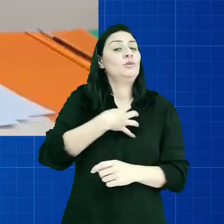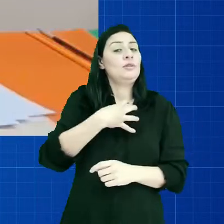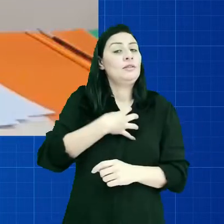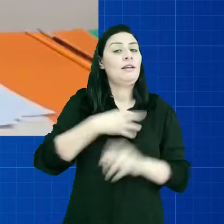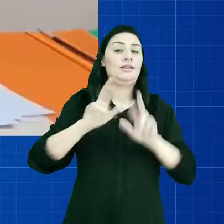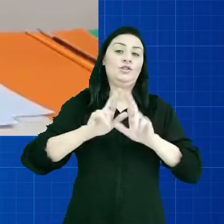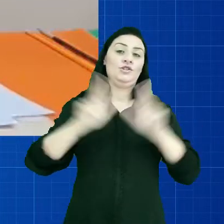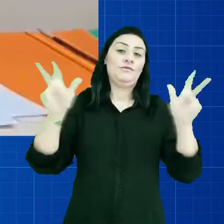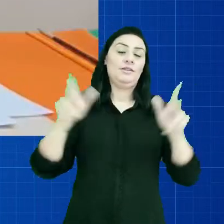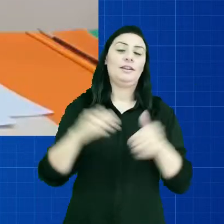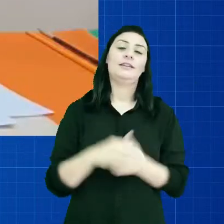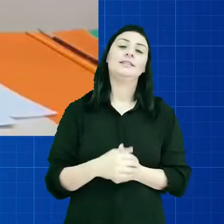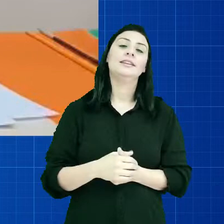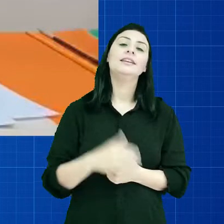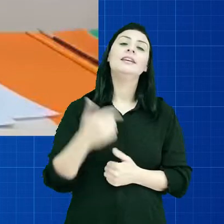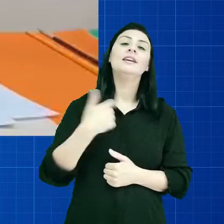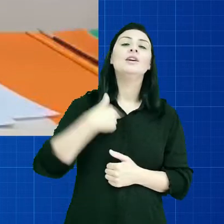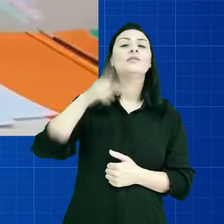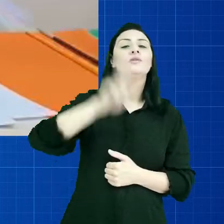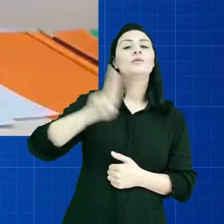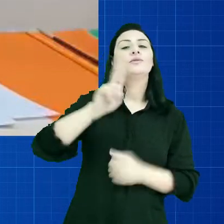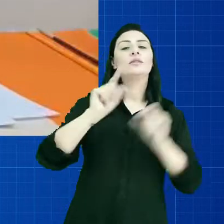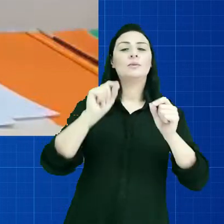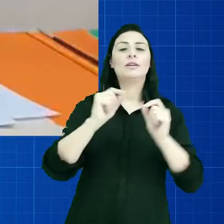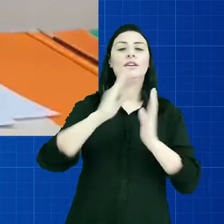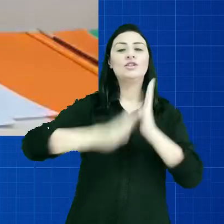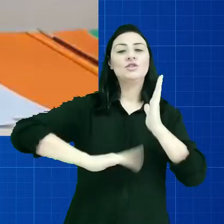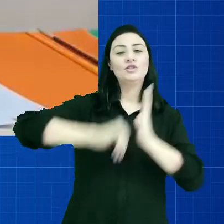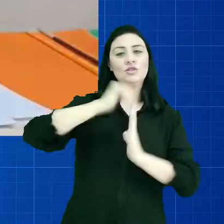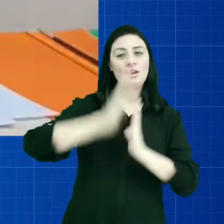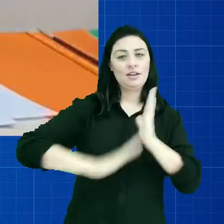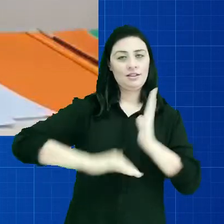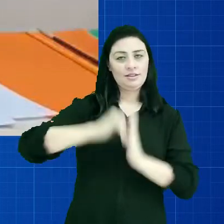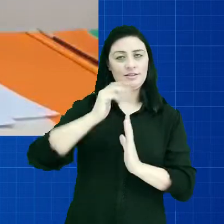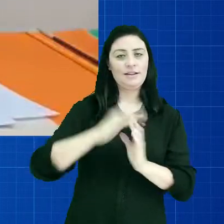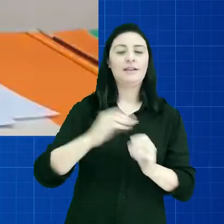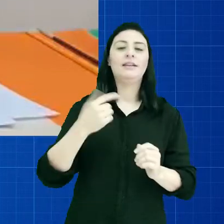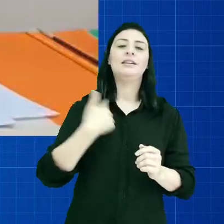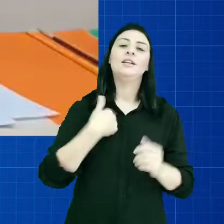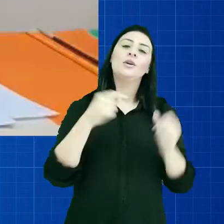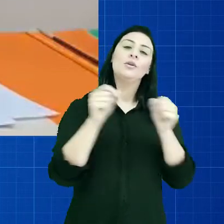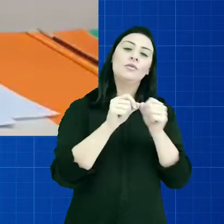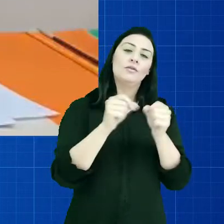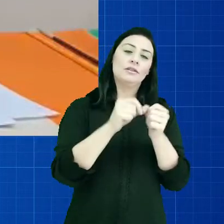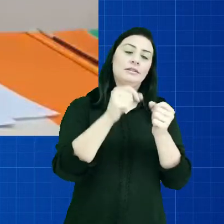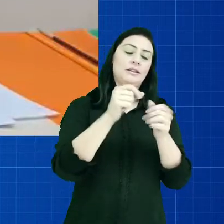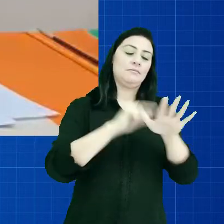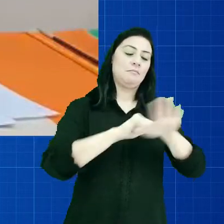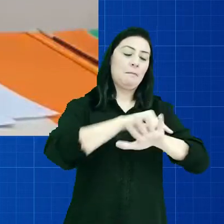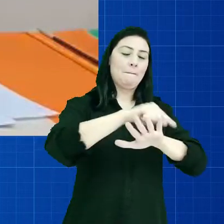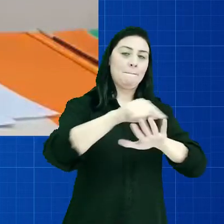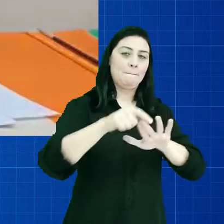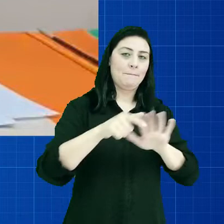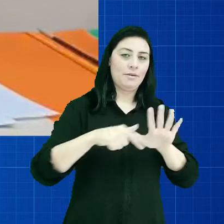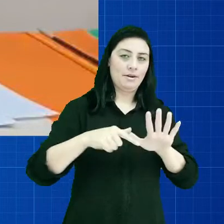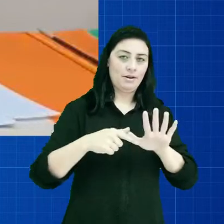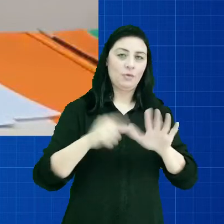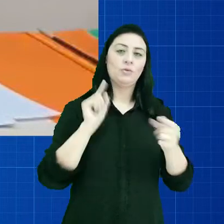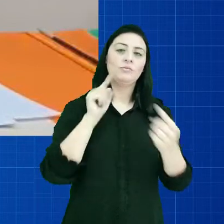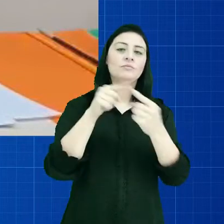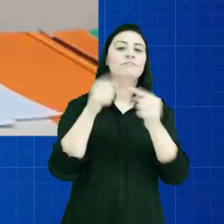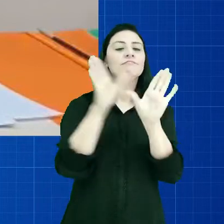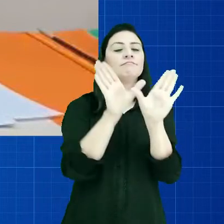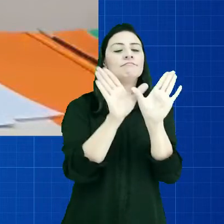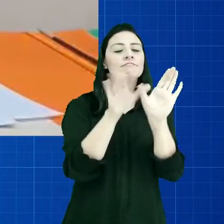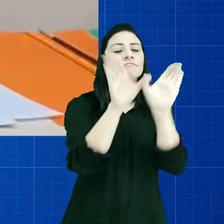também, tá? Eu vou utilizar agora as tintas. Eu vou imprimir as minhas mãos para elas